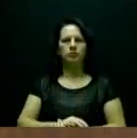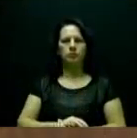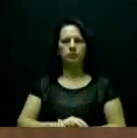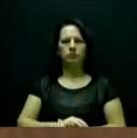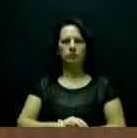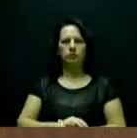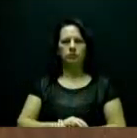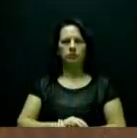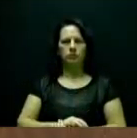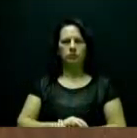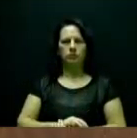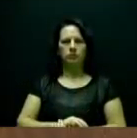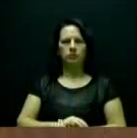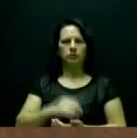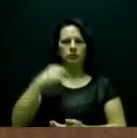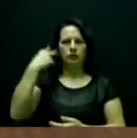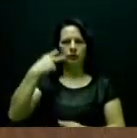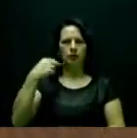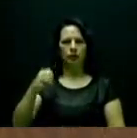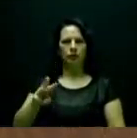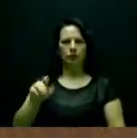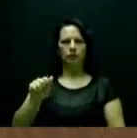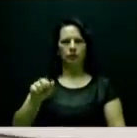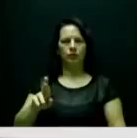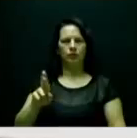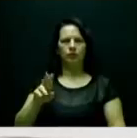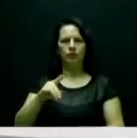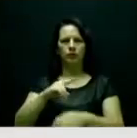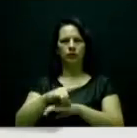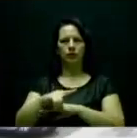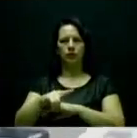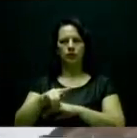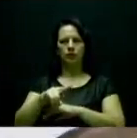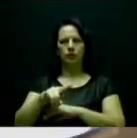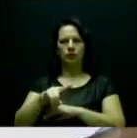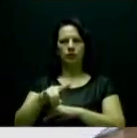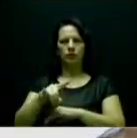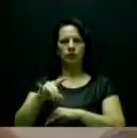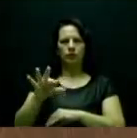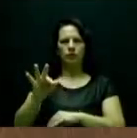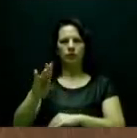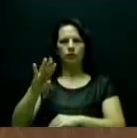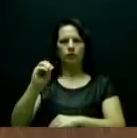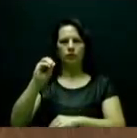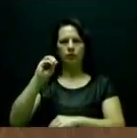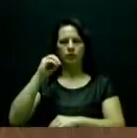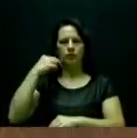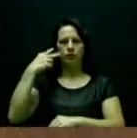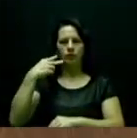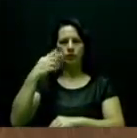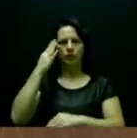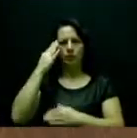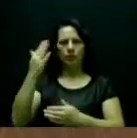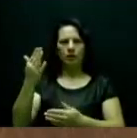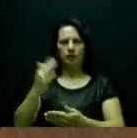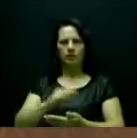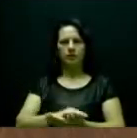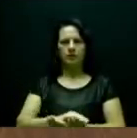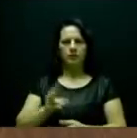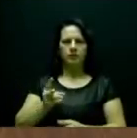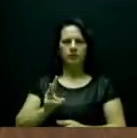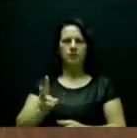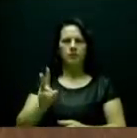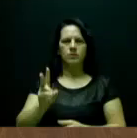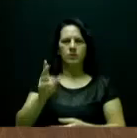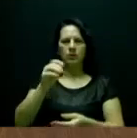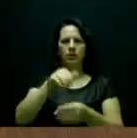presidente. Questão de ordem do vereador Wagner Moura. Justificar a ausência do vereador Fábio Moura. Ausência justificada. Muito obrigado.